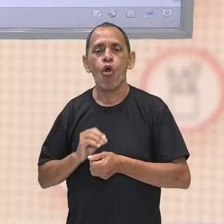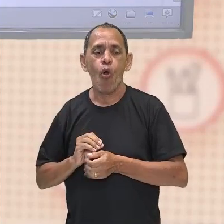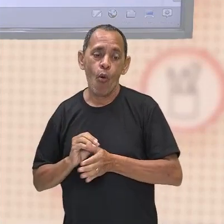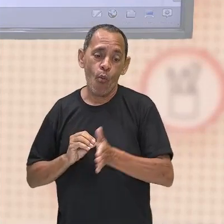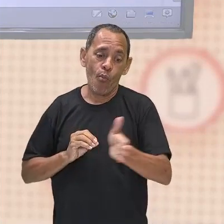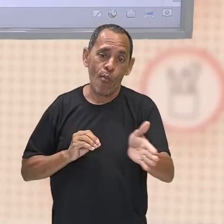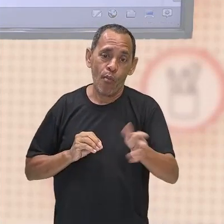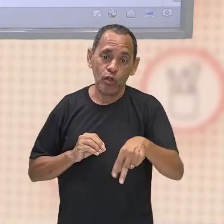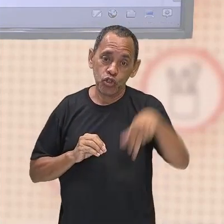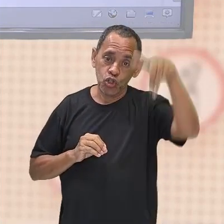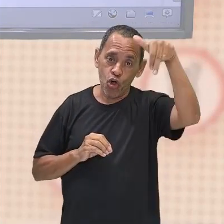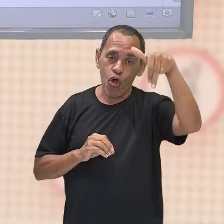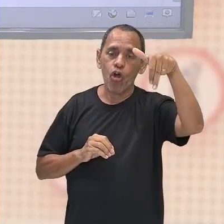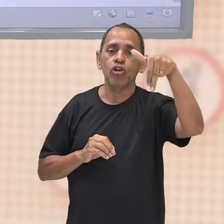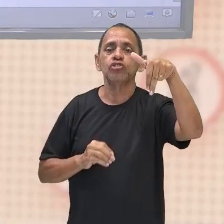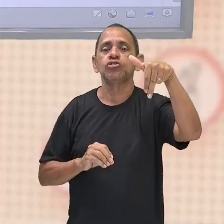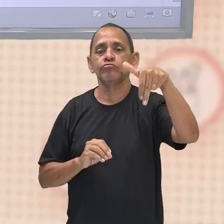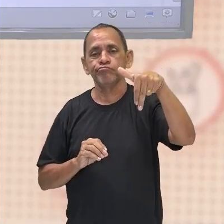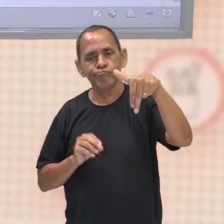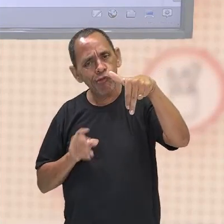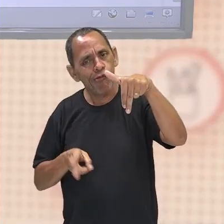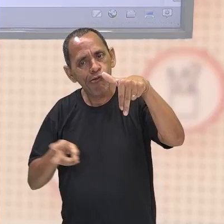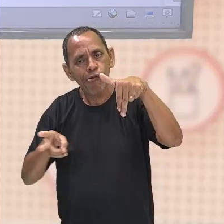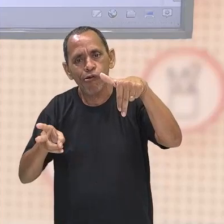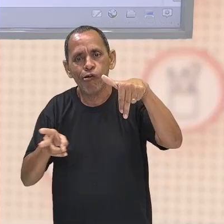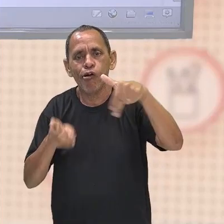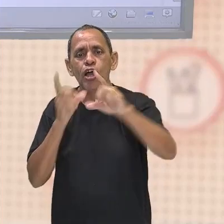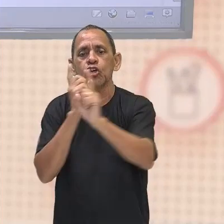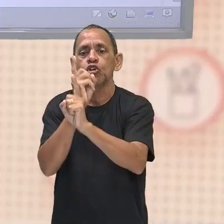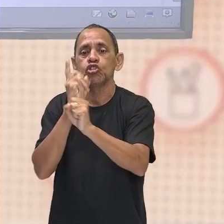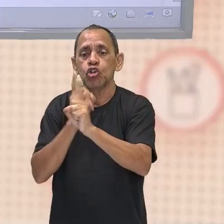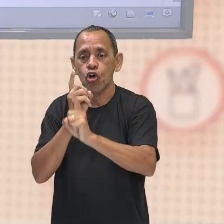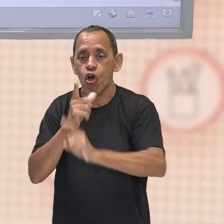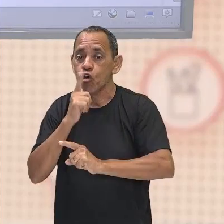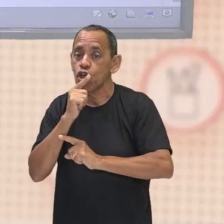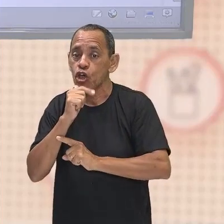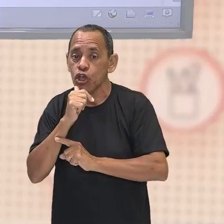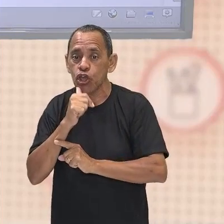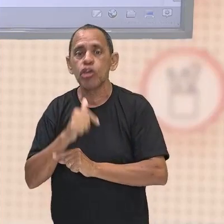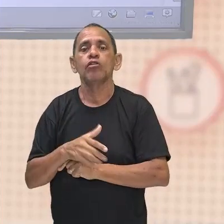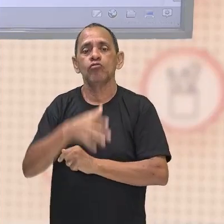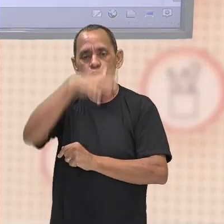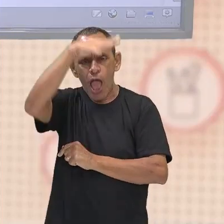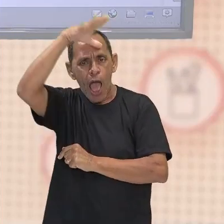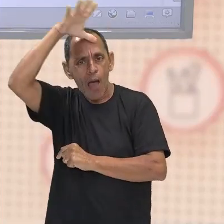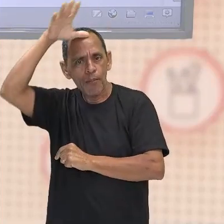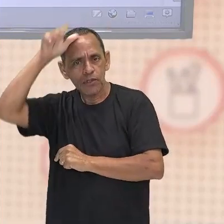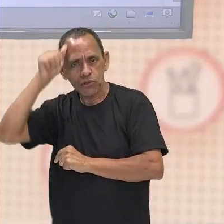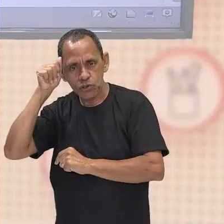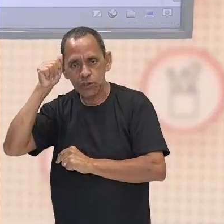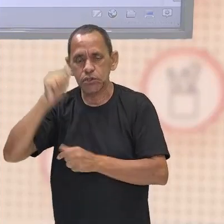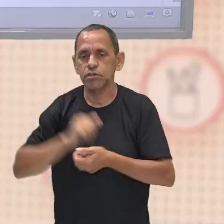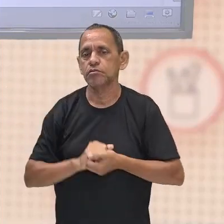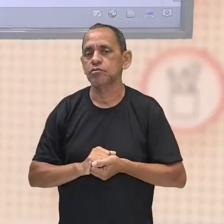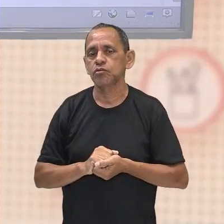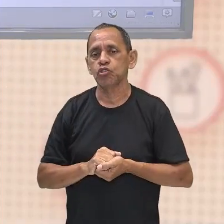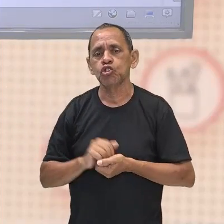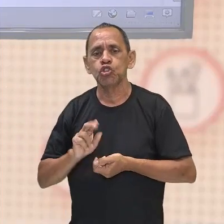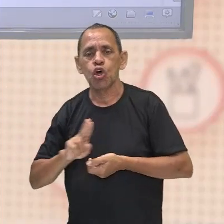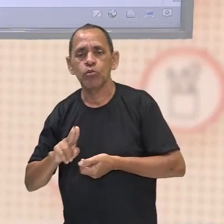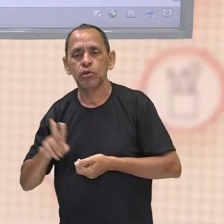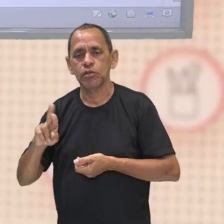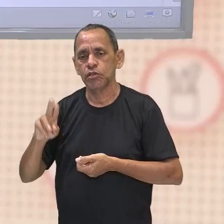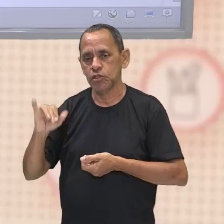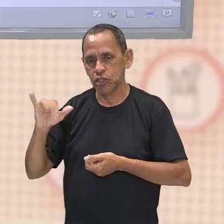acabou encontrando, então, o nosso famoso Rio Amazonas, que na época ele acabou chamando de Rio de Orellana, já que foi ele mesmo que